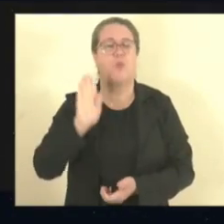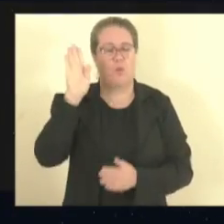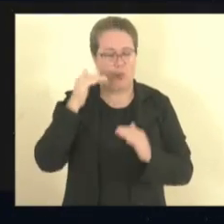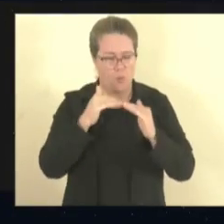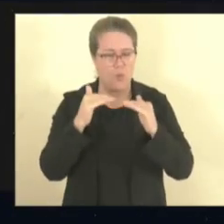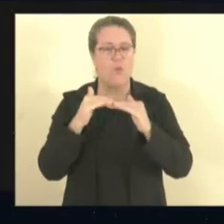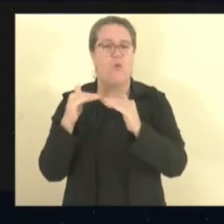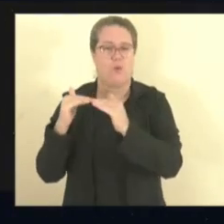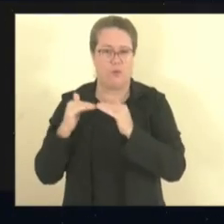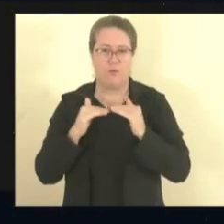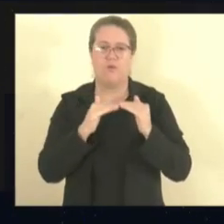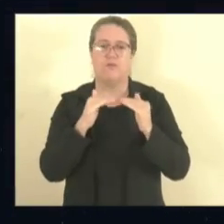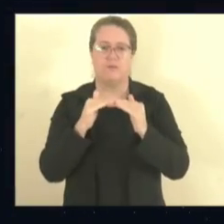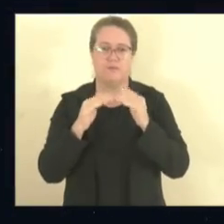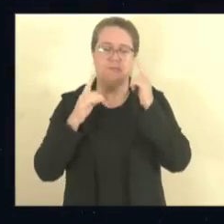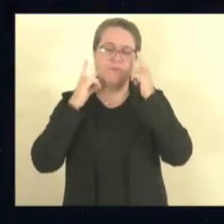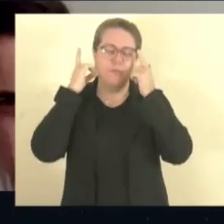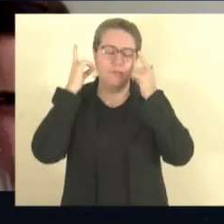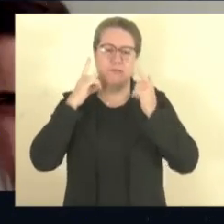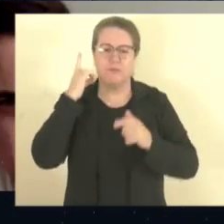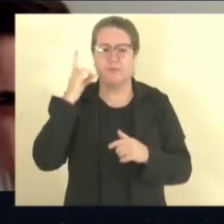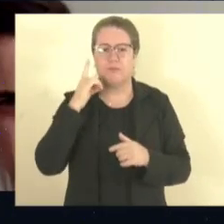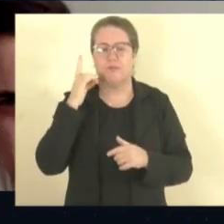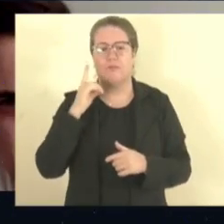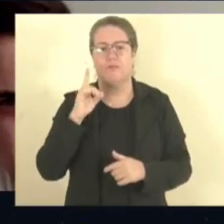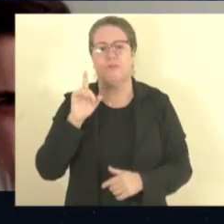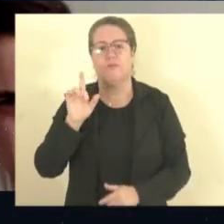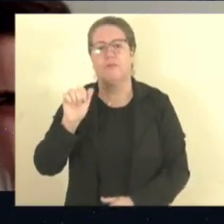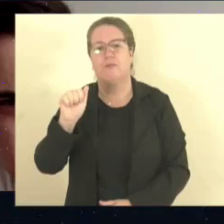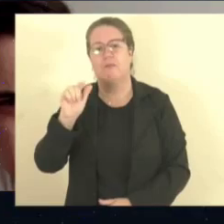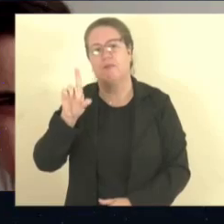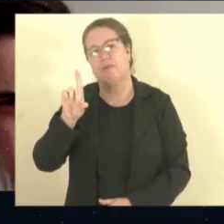presidente. Obrigado, deputado Danilo. Deputado Adilson Espíndola.